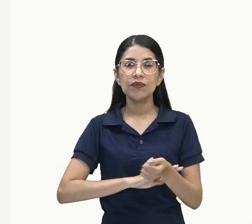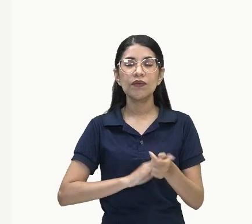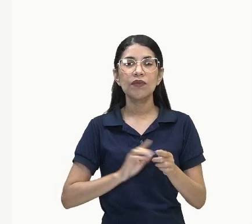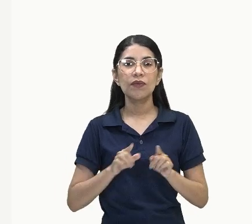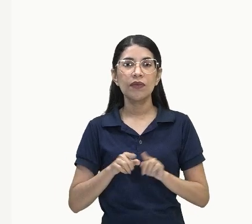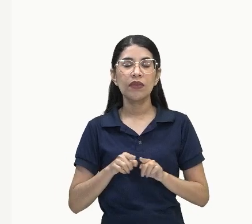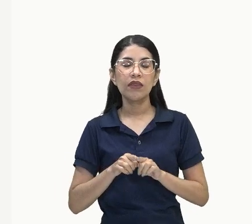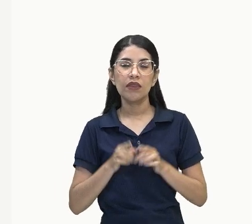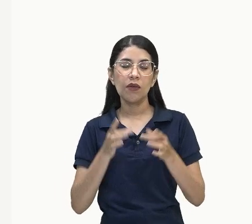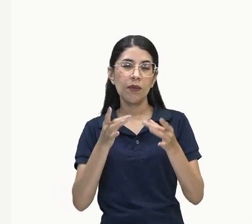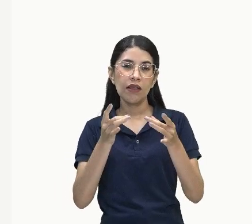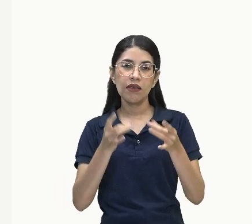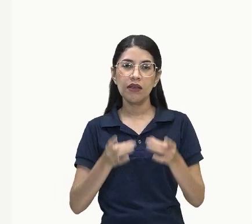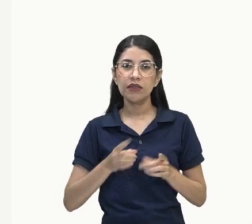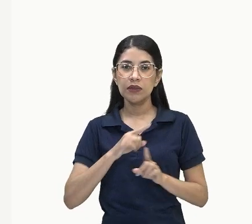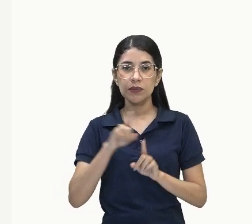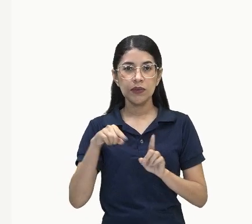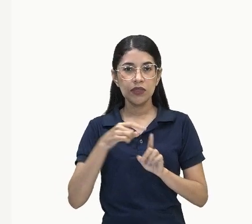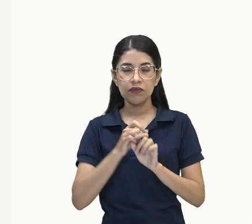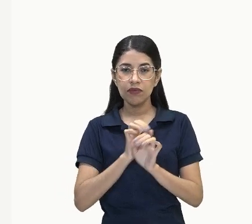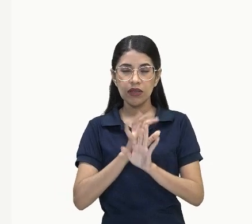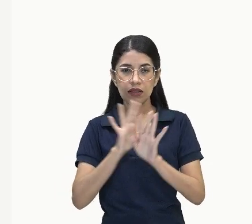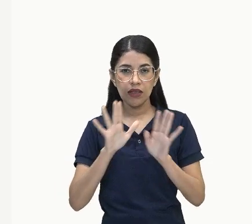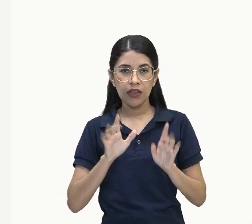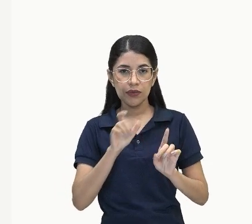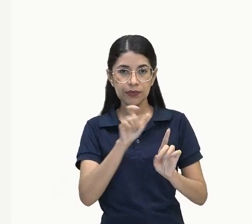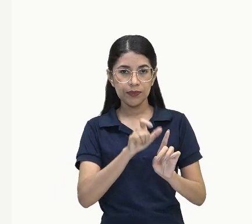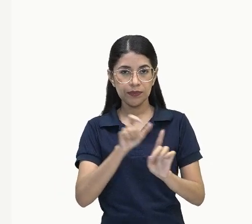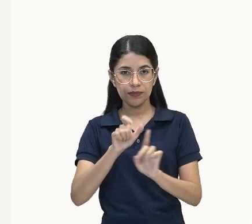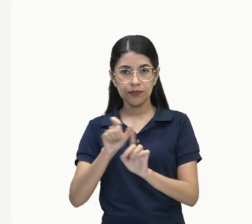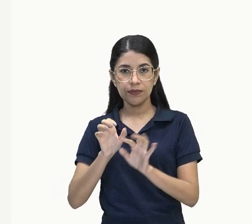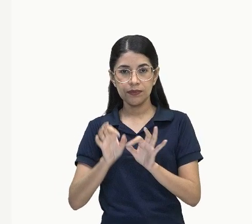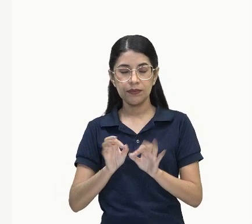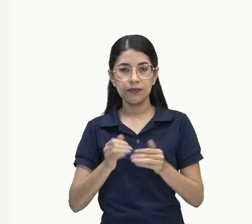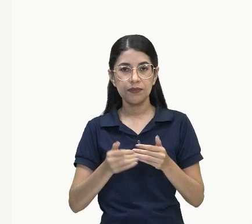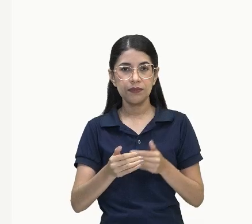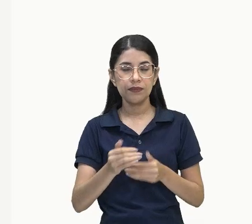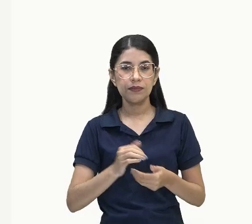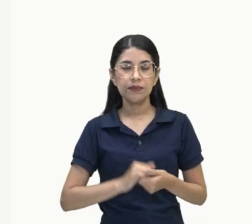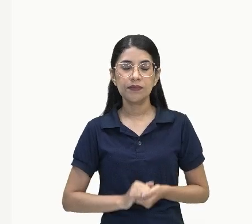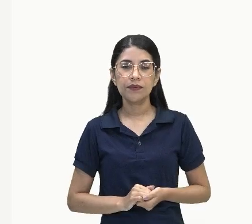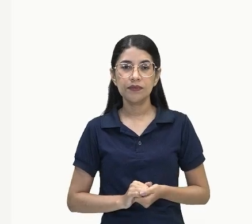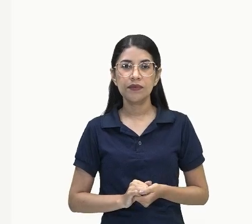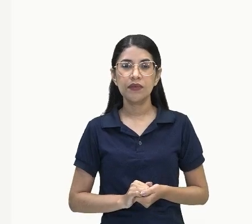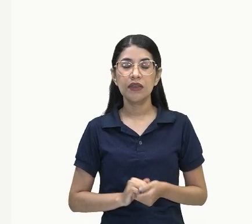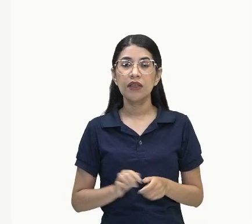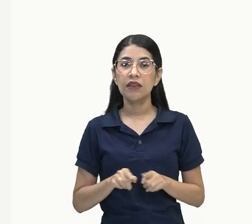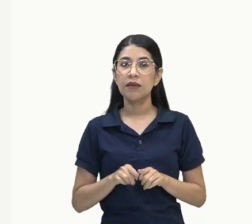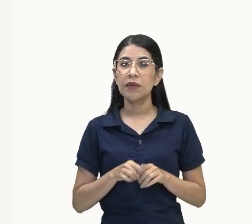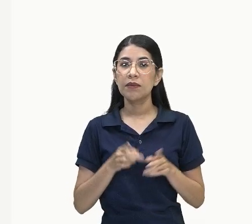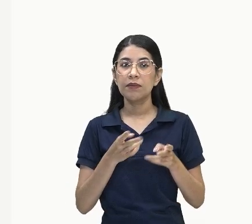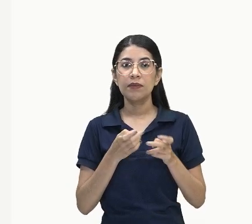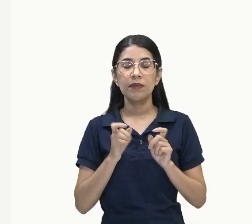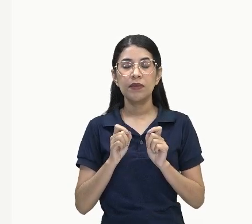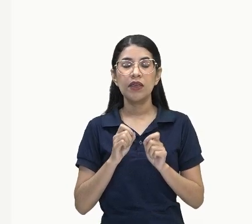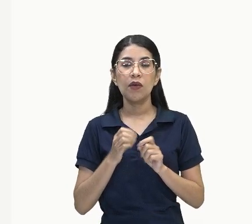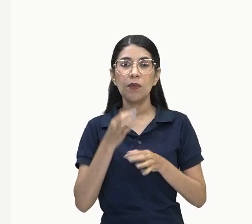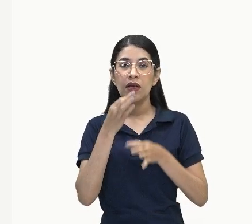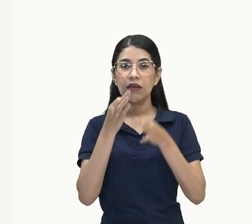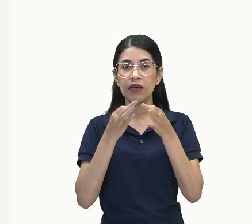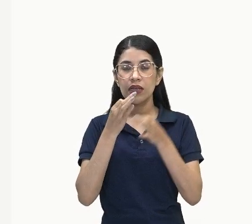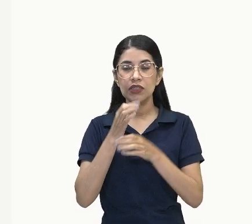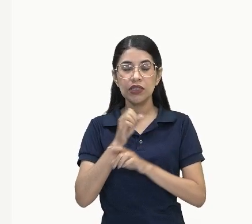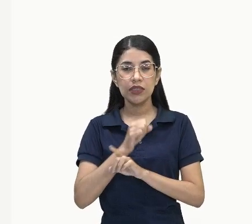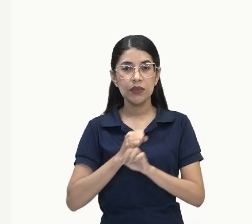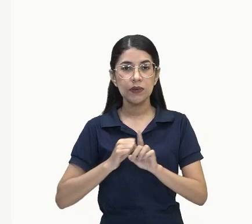é uma descrição objetiva dos personagens. Seguindo, nós vamos perceber a crítica social.